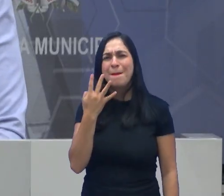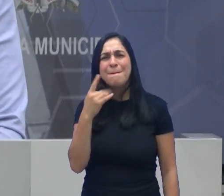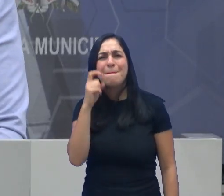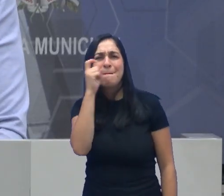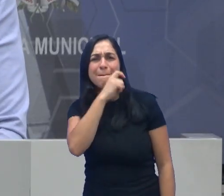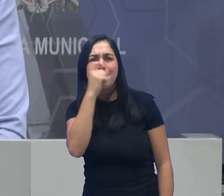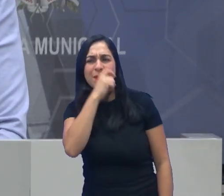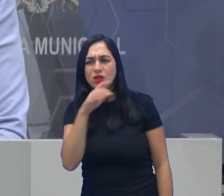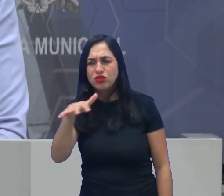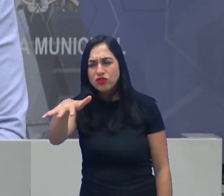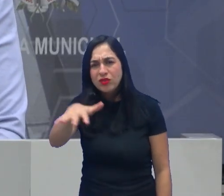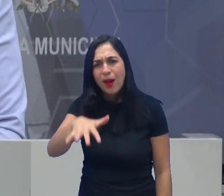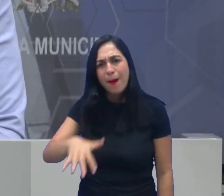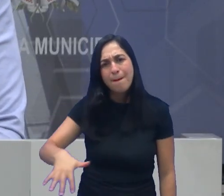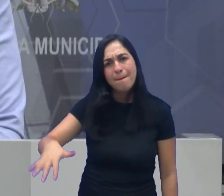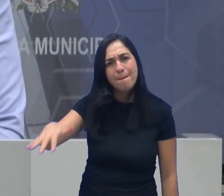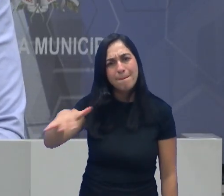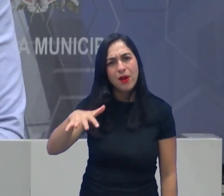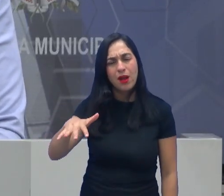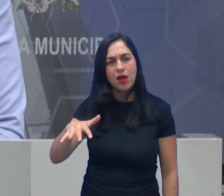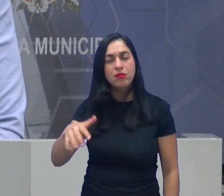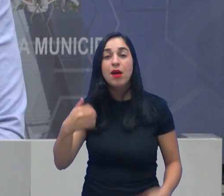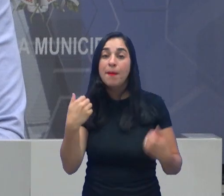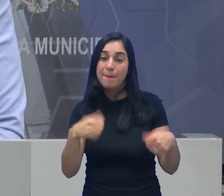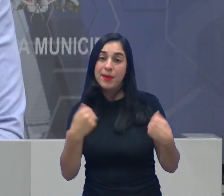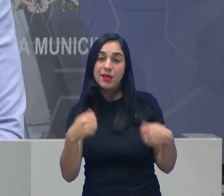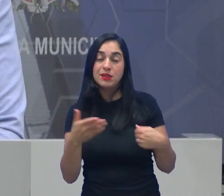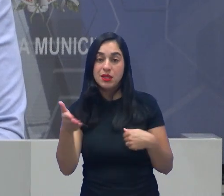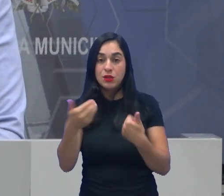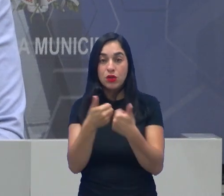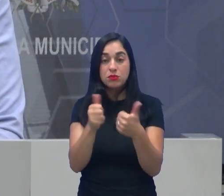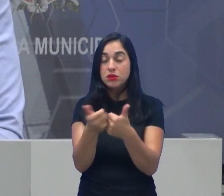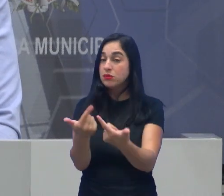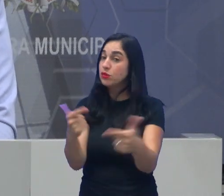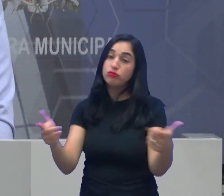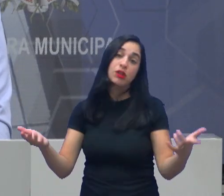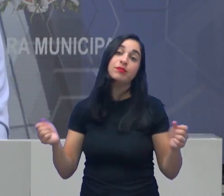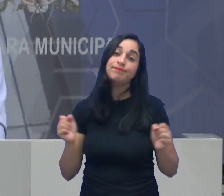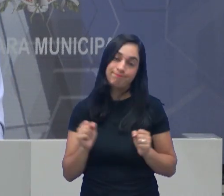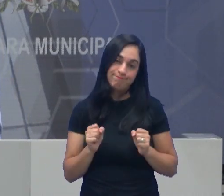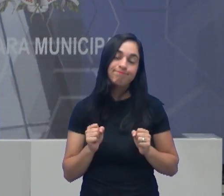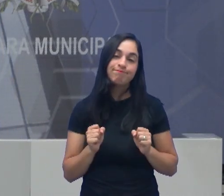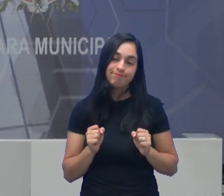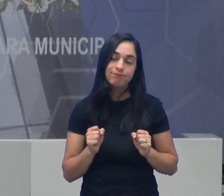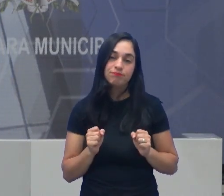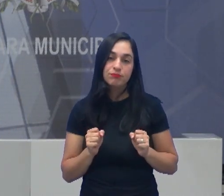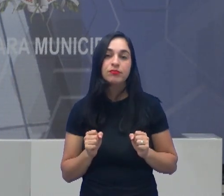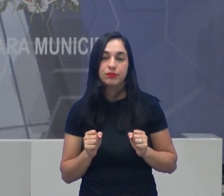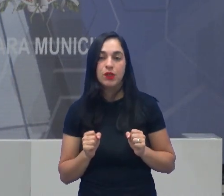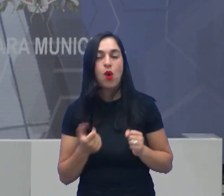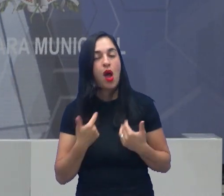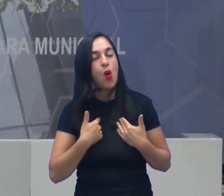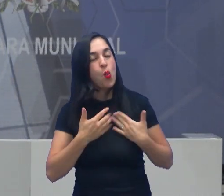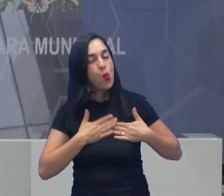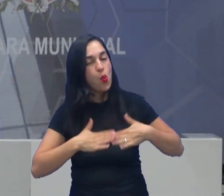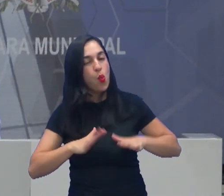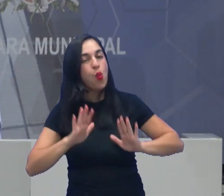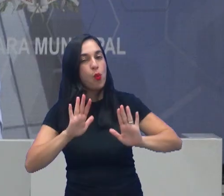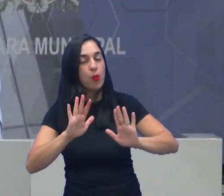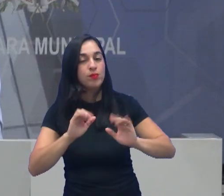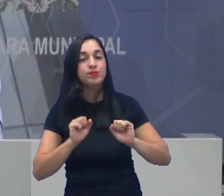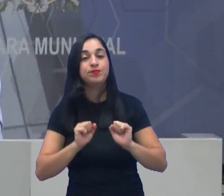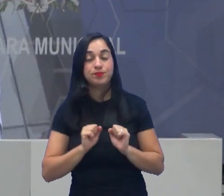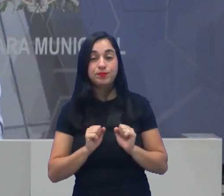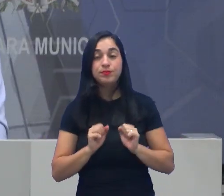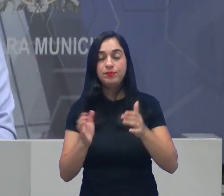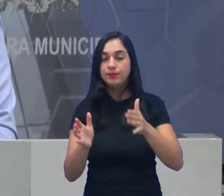atendendo os locais que necessitam. Então, vamos lá, vamos devagar com isso. Bom, agora eu quero